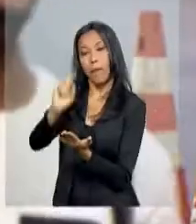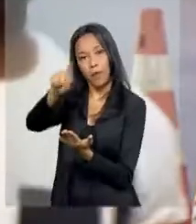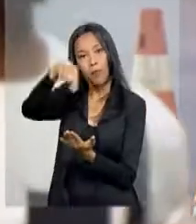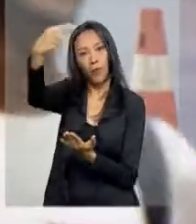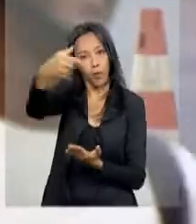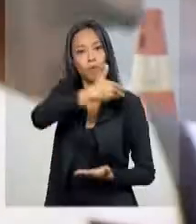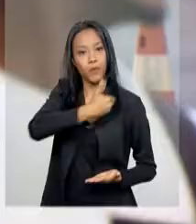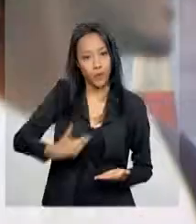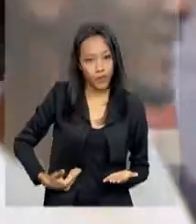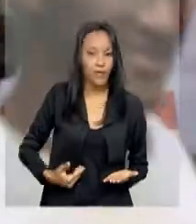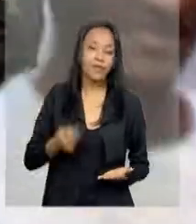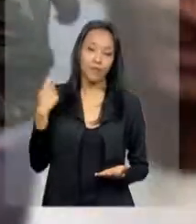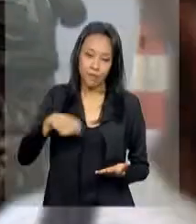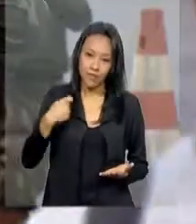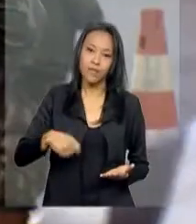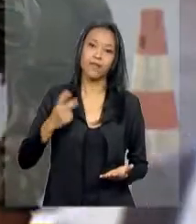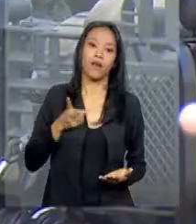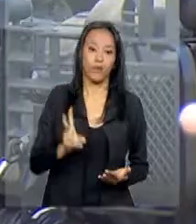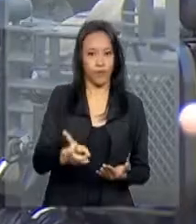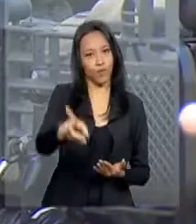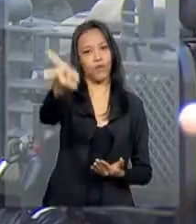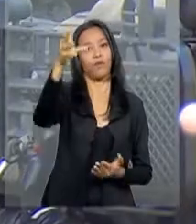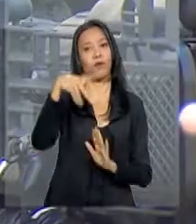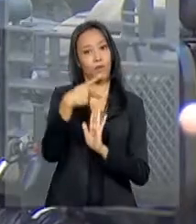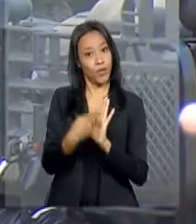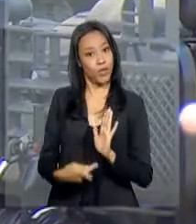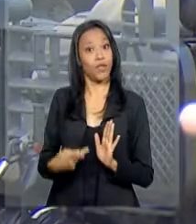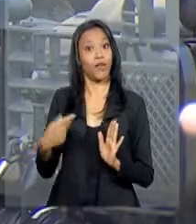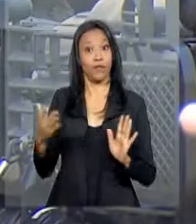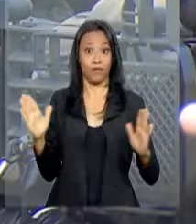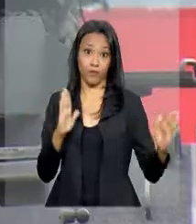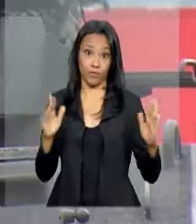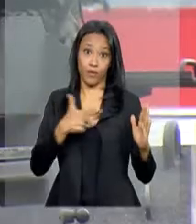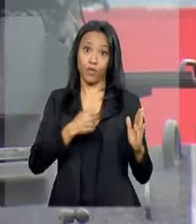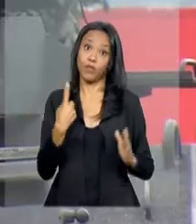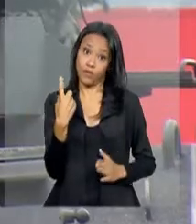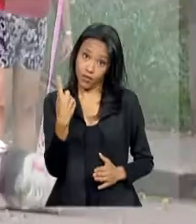vão precisar ter continuidade a partir de 2019.